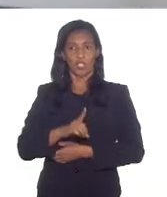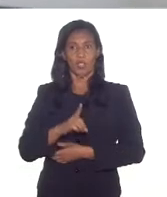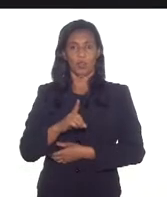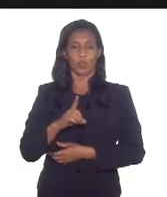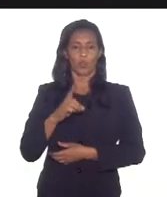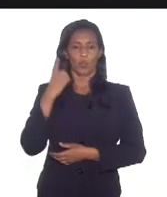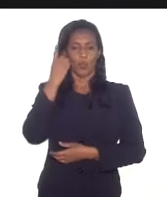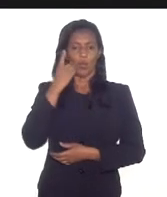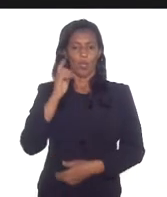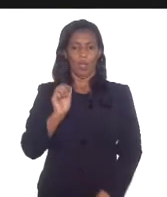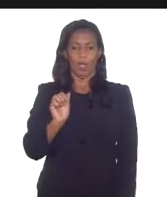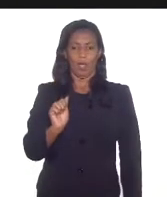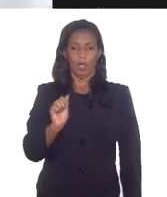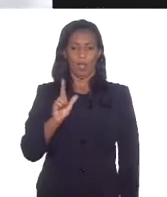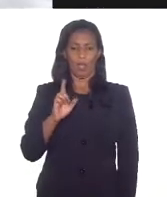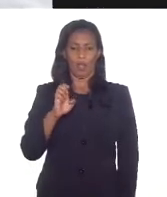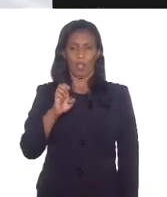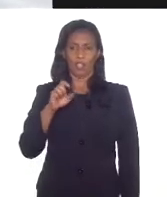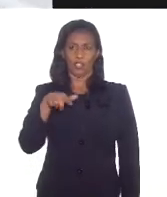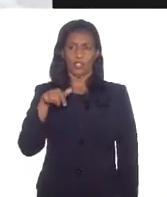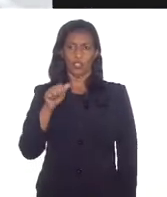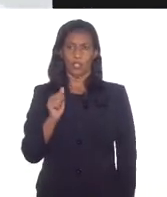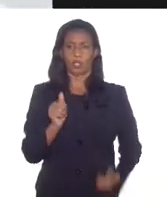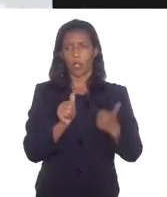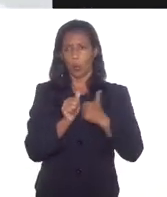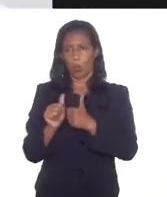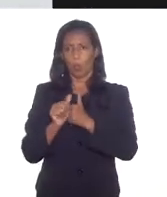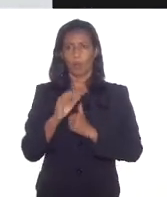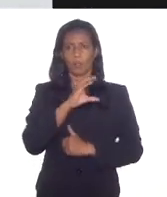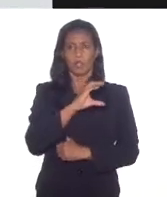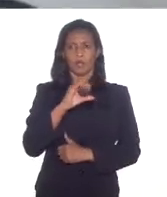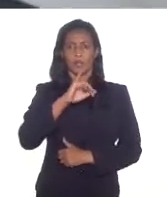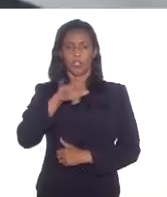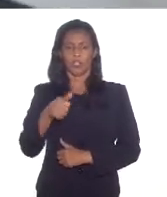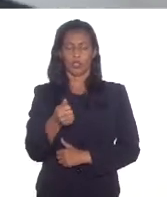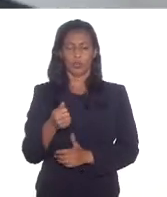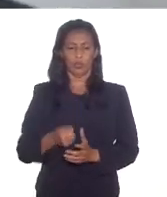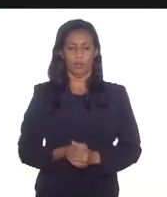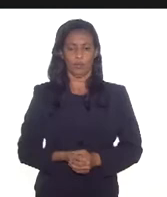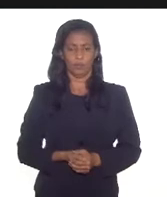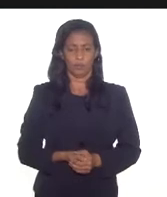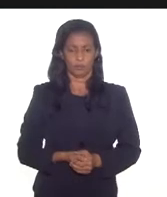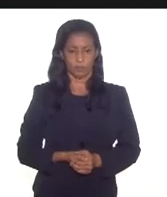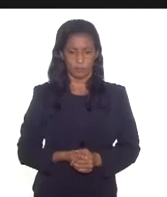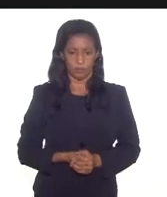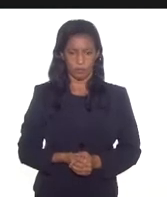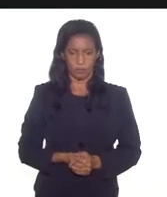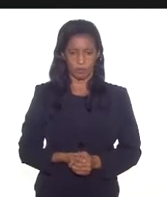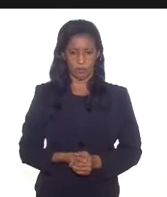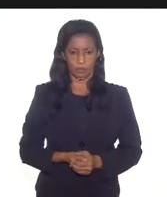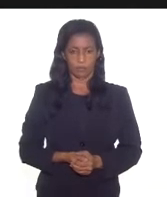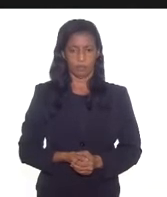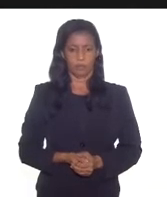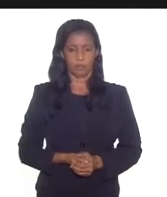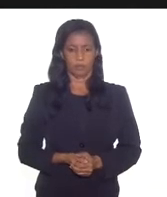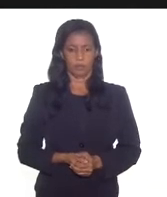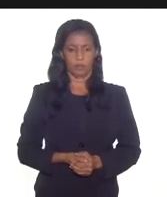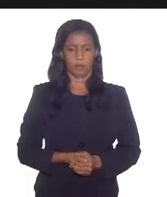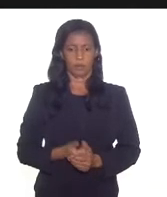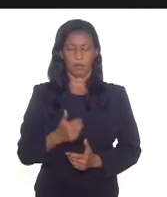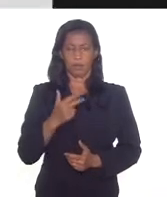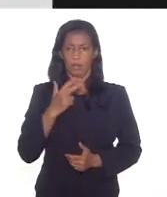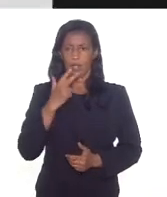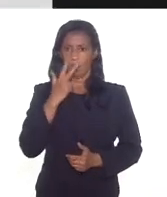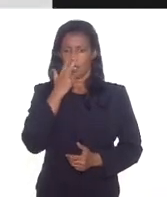Freitas. Acompanho o parecer da CCJ, presidente. E dizer pela que comissão... a gente já está internalizando um convênio.